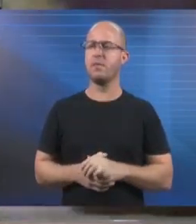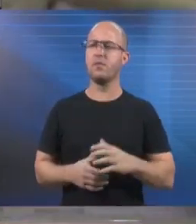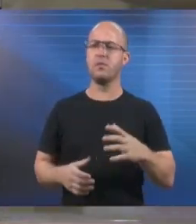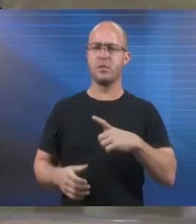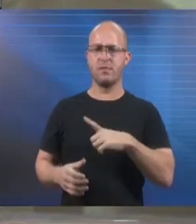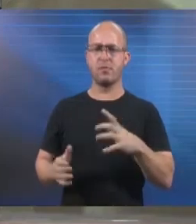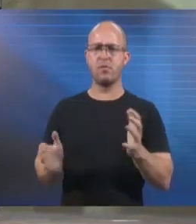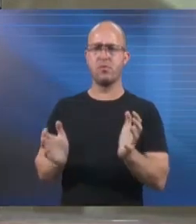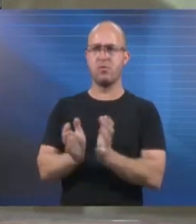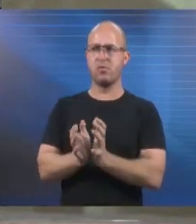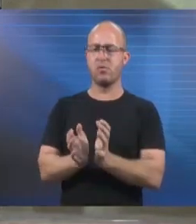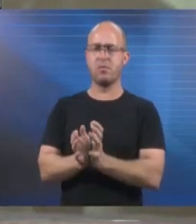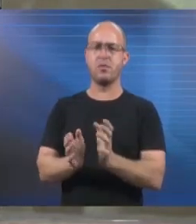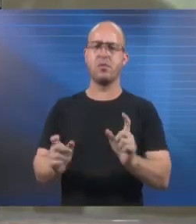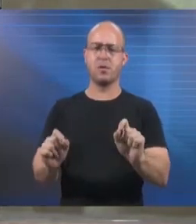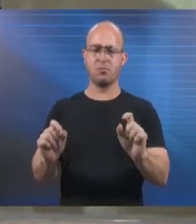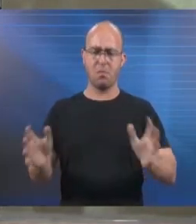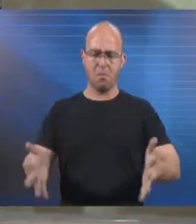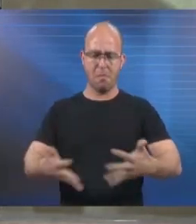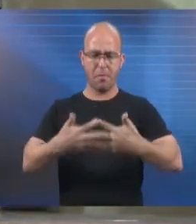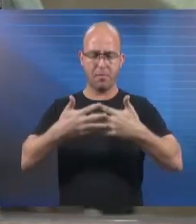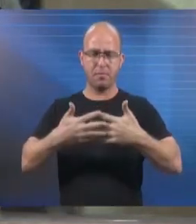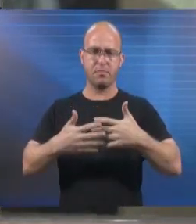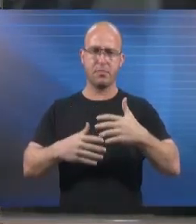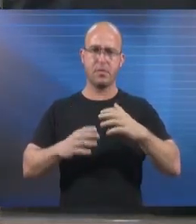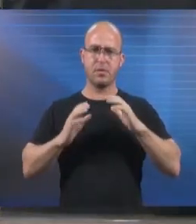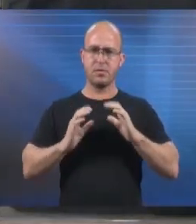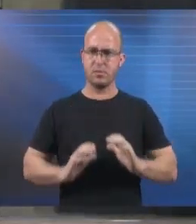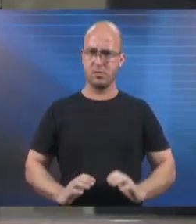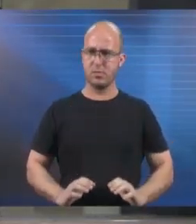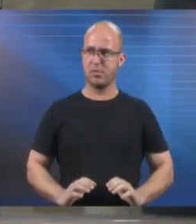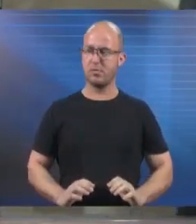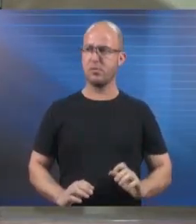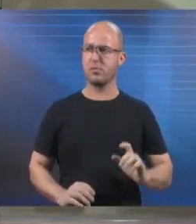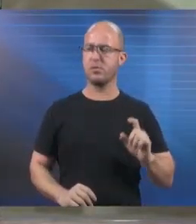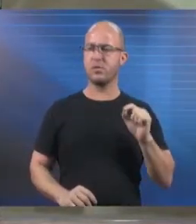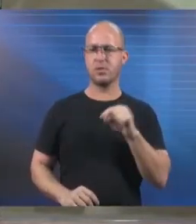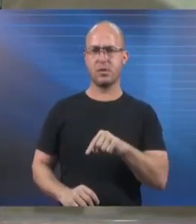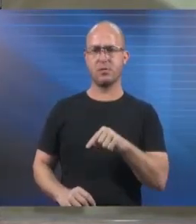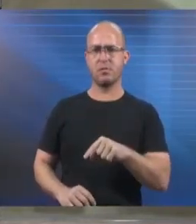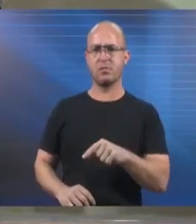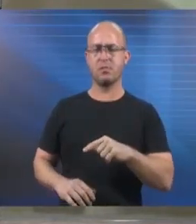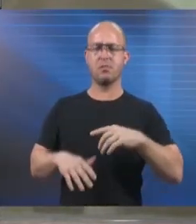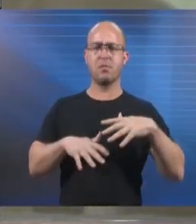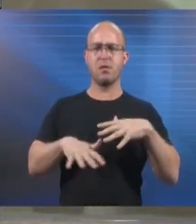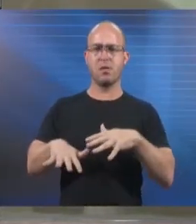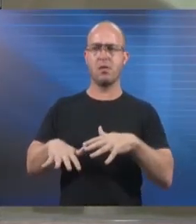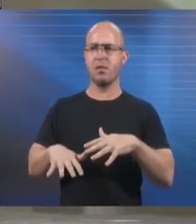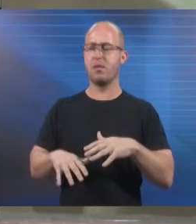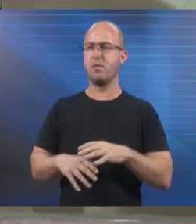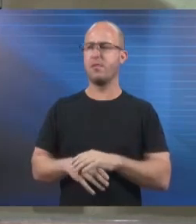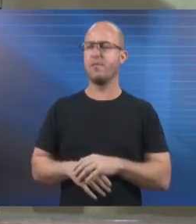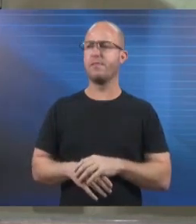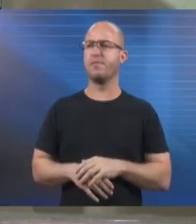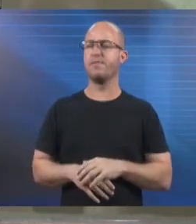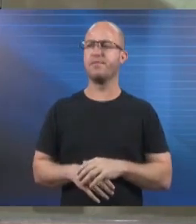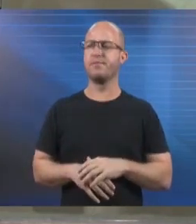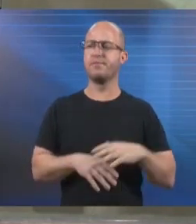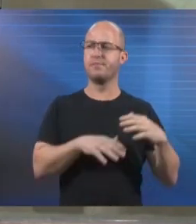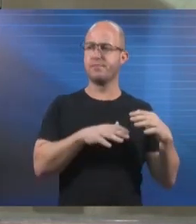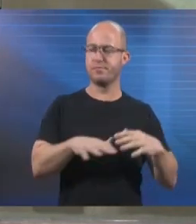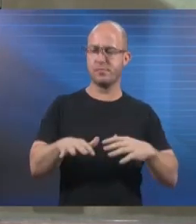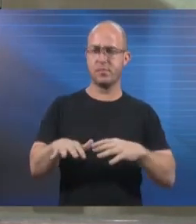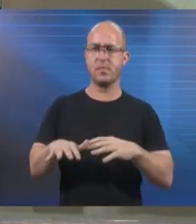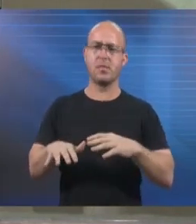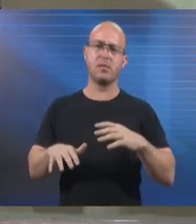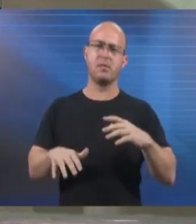público que fechou as portas para os cidadãos Norte Rio grandenses que está ali para manifestar inclusive os manifestantes